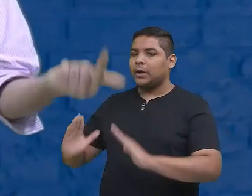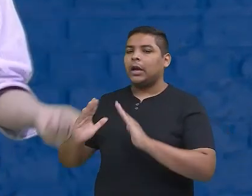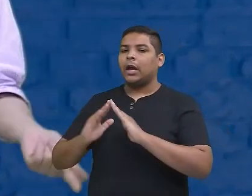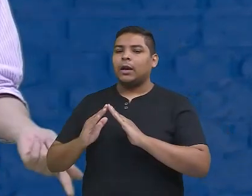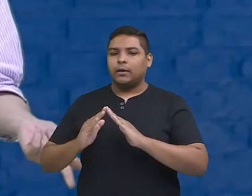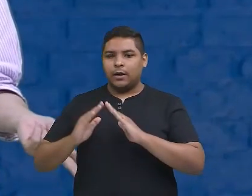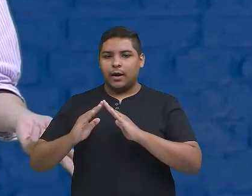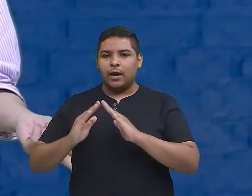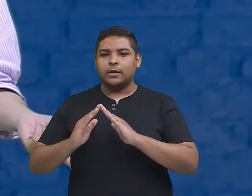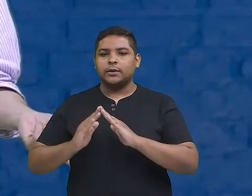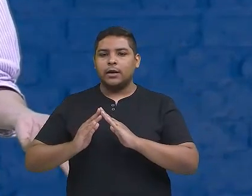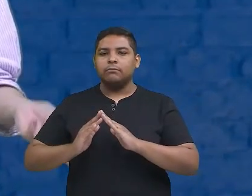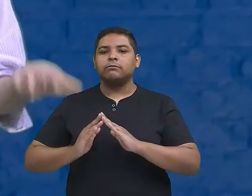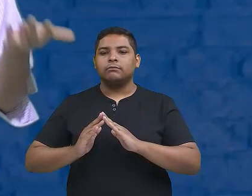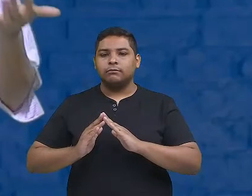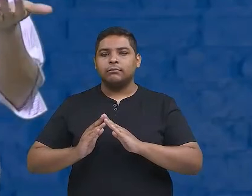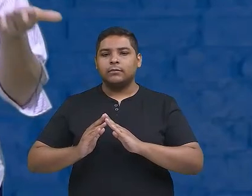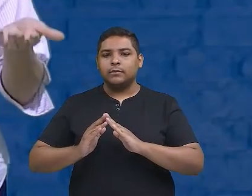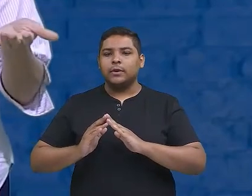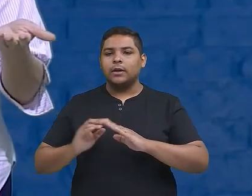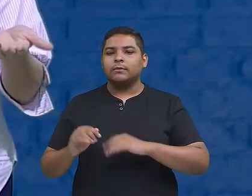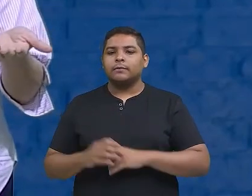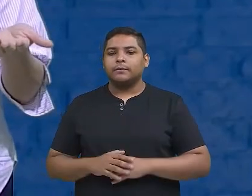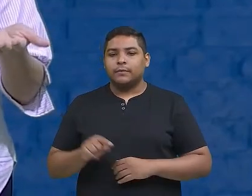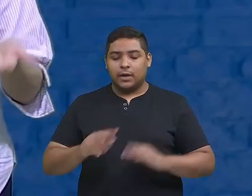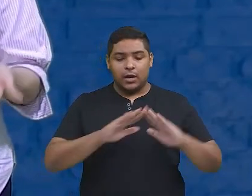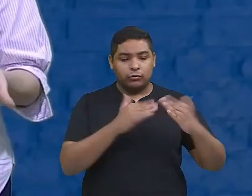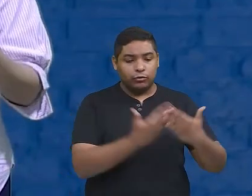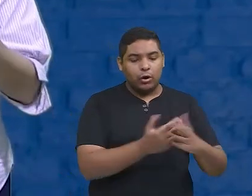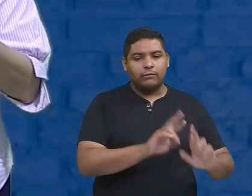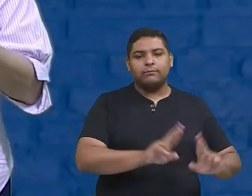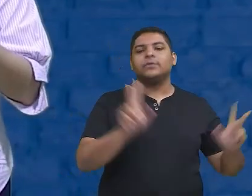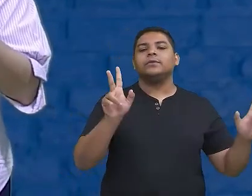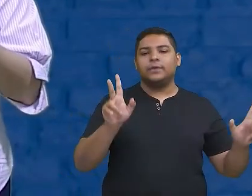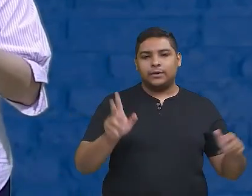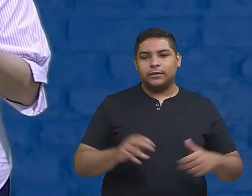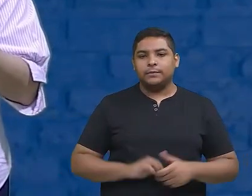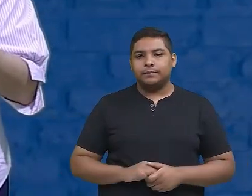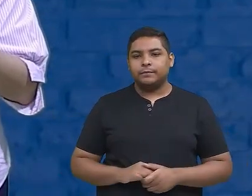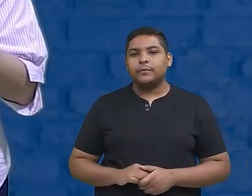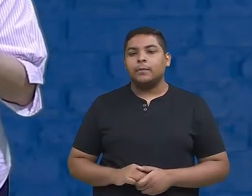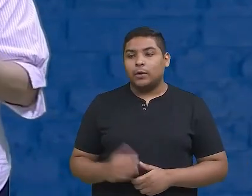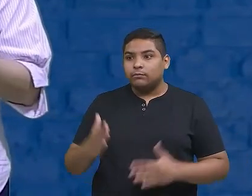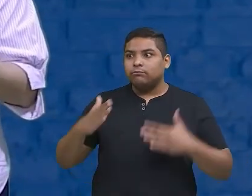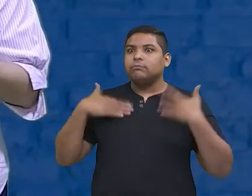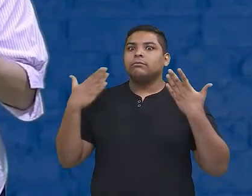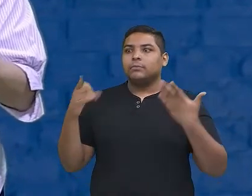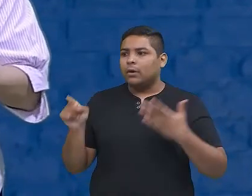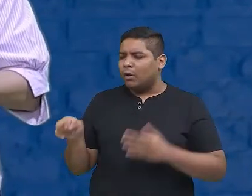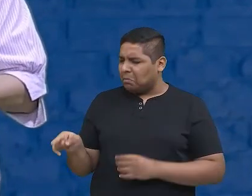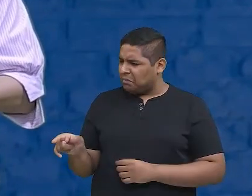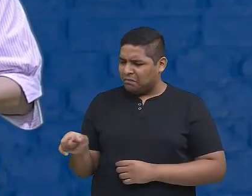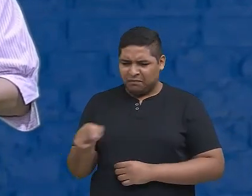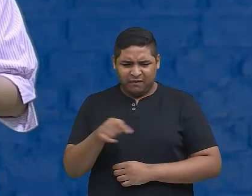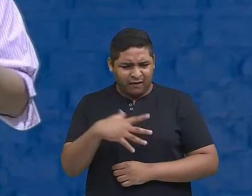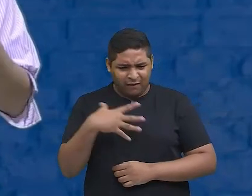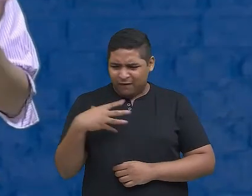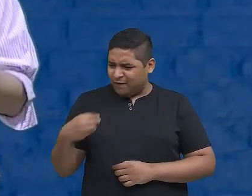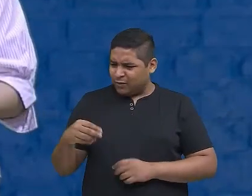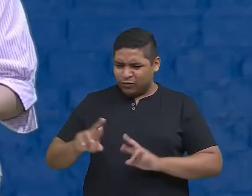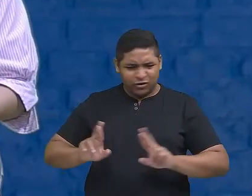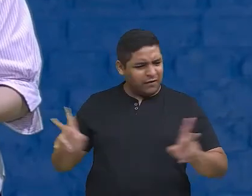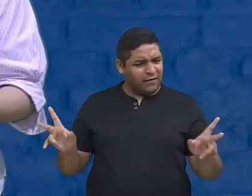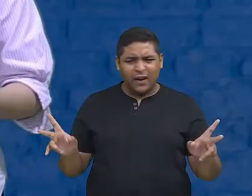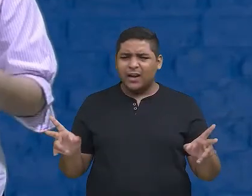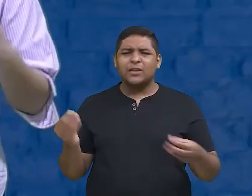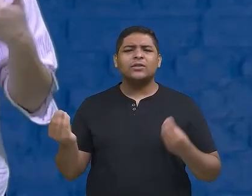outro tipo de comportamento. Então, a gente pode ser pegos de surpresa. Então, a gente precisa verificar,